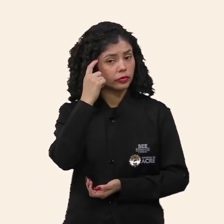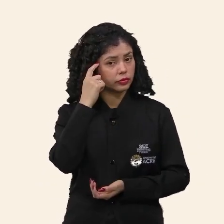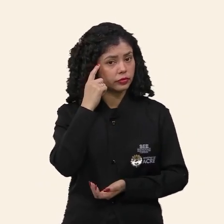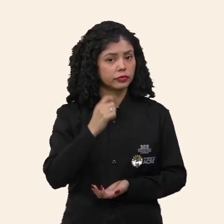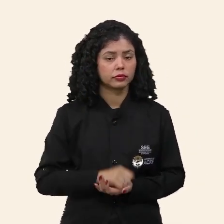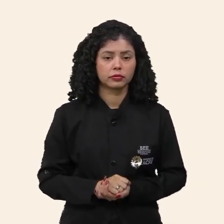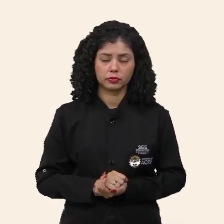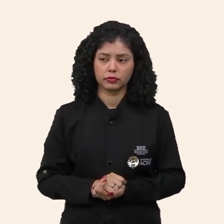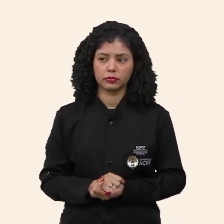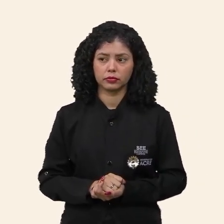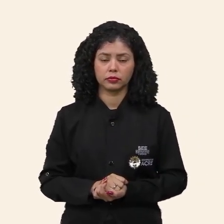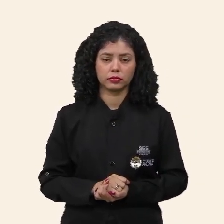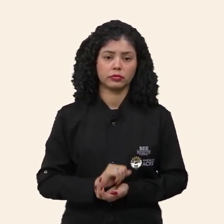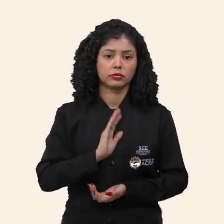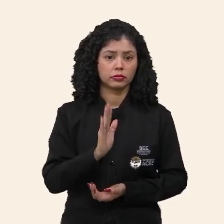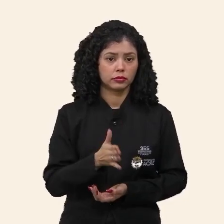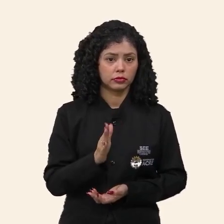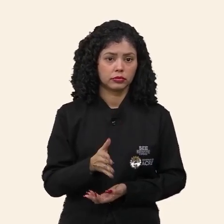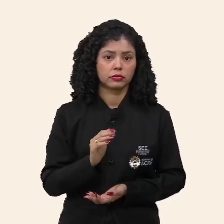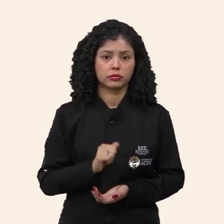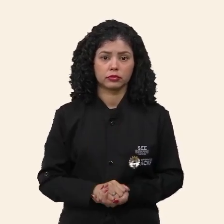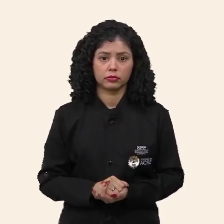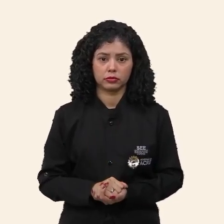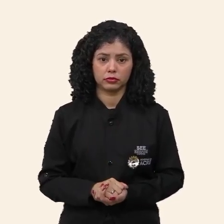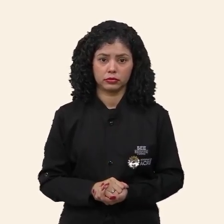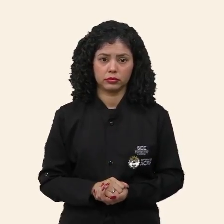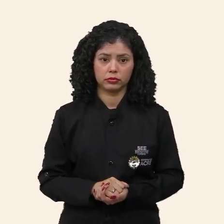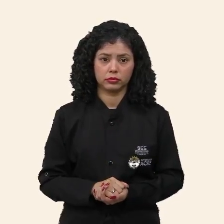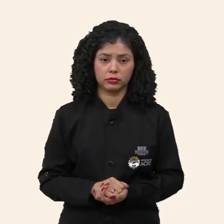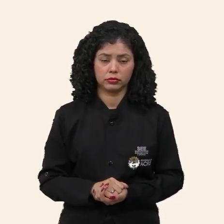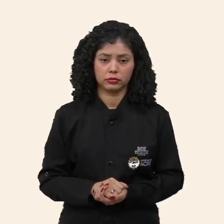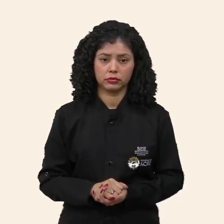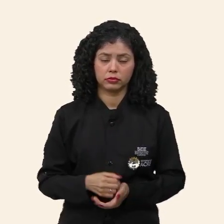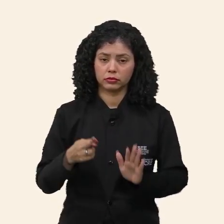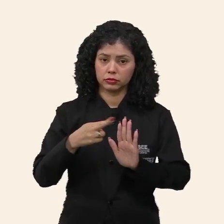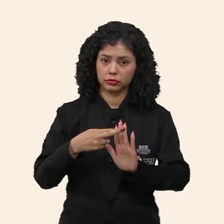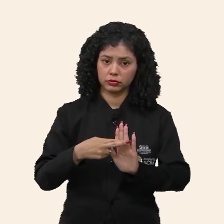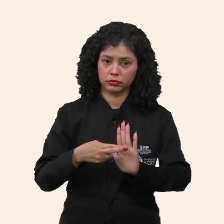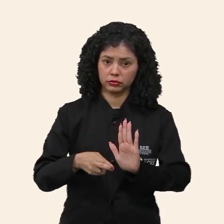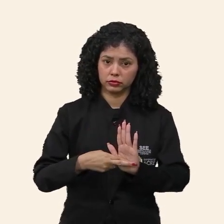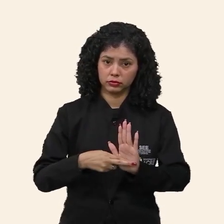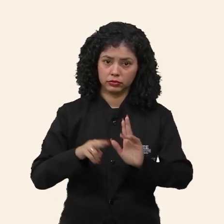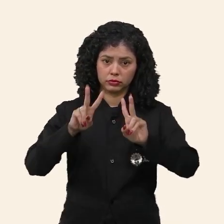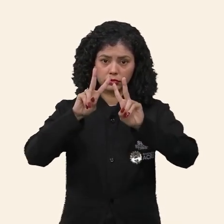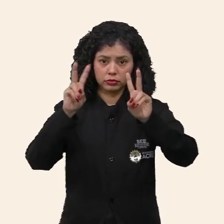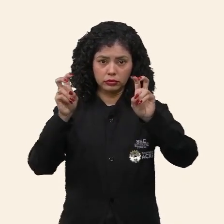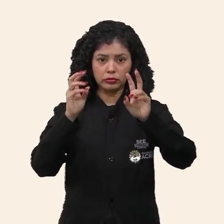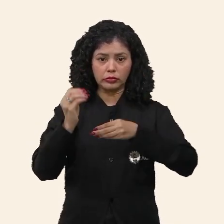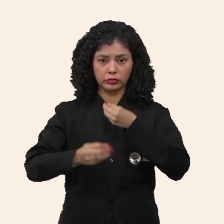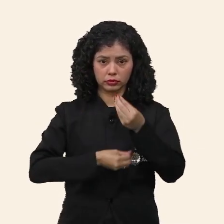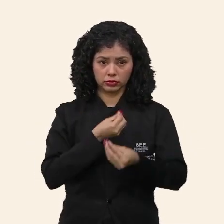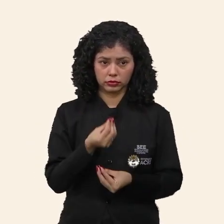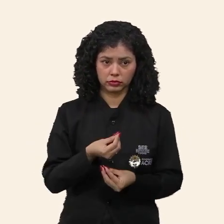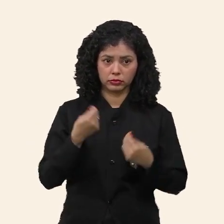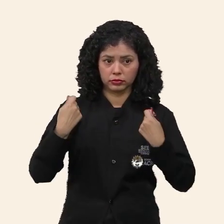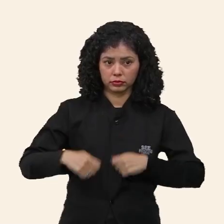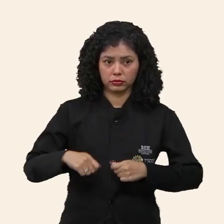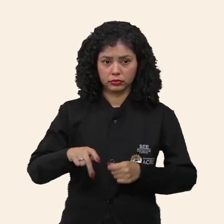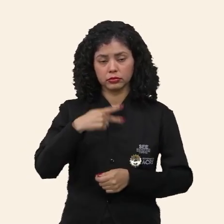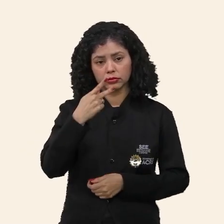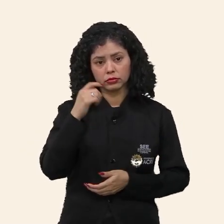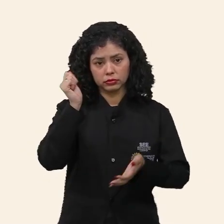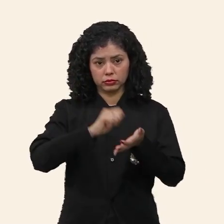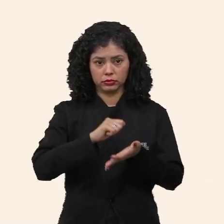aí. Já a gramática, espaçozinho, estabelece regras sobre como se